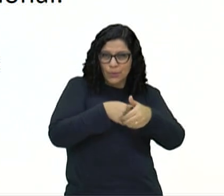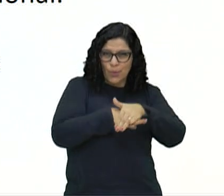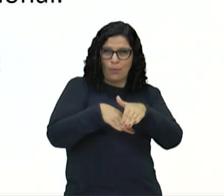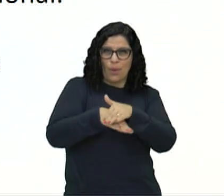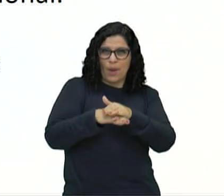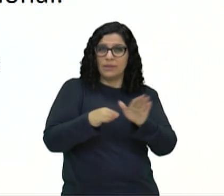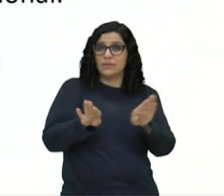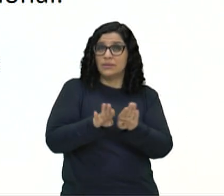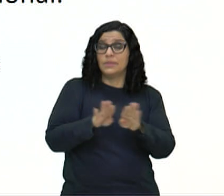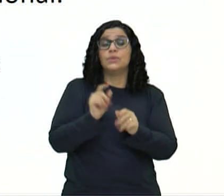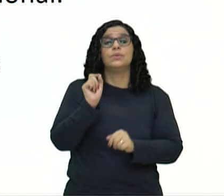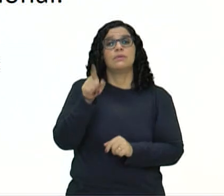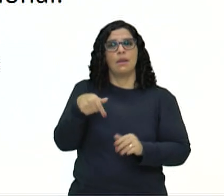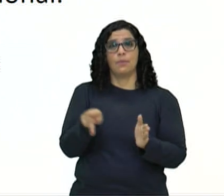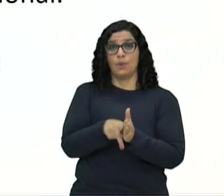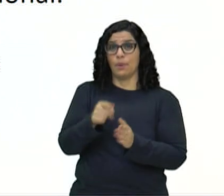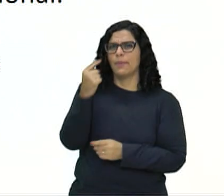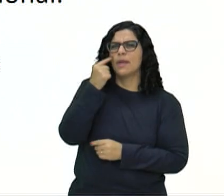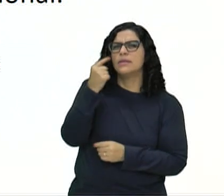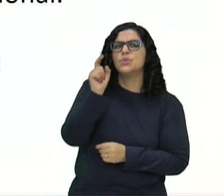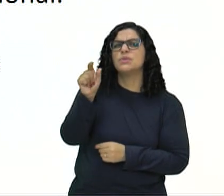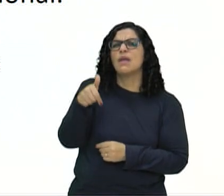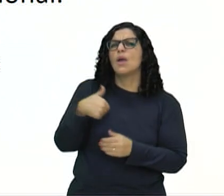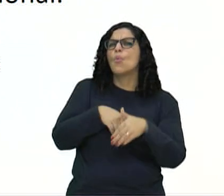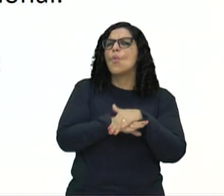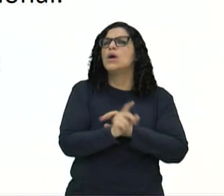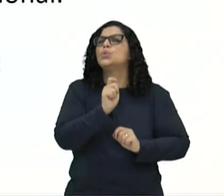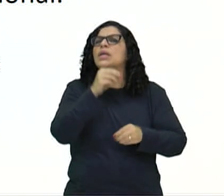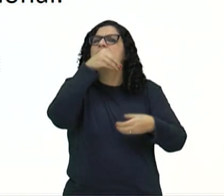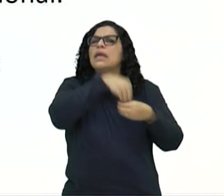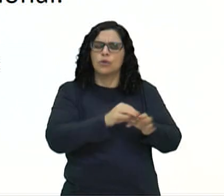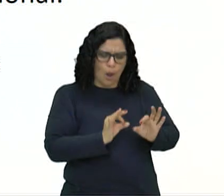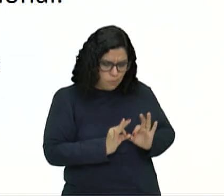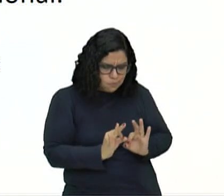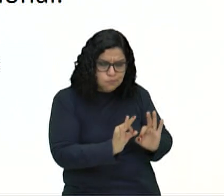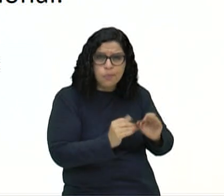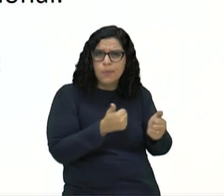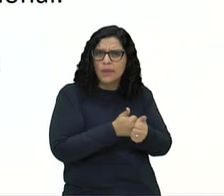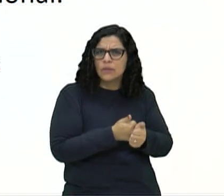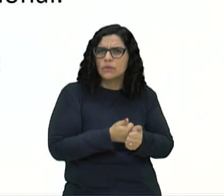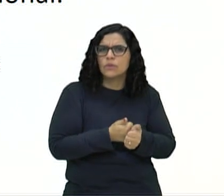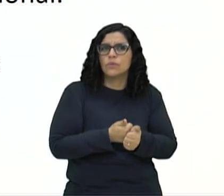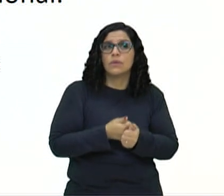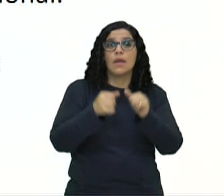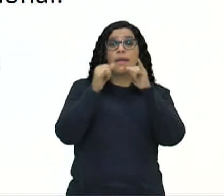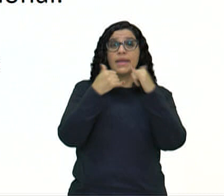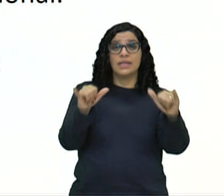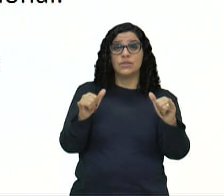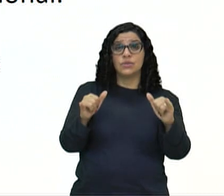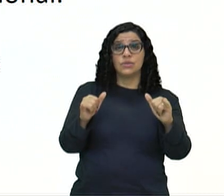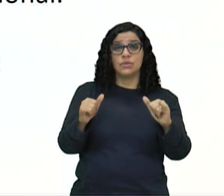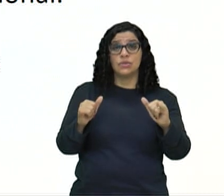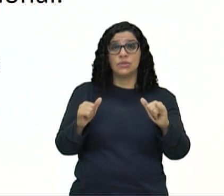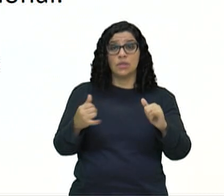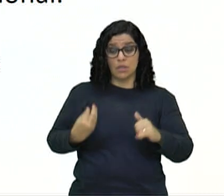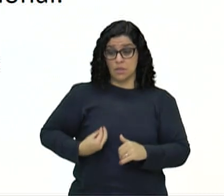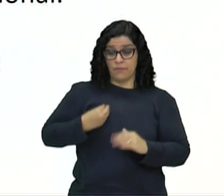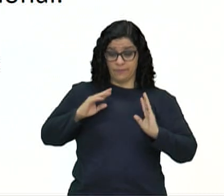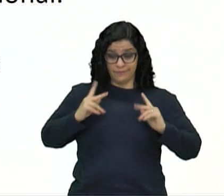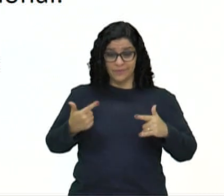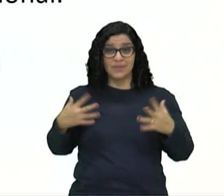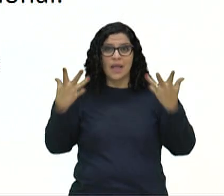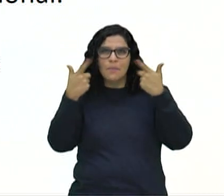armazenamento. Pensa bem, o que será que está guardado dentro desses pacotinhos? A energia nos seres vivos é acumulada na